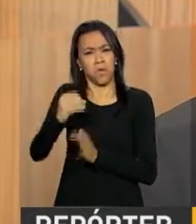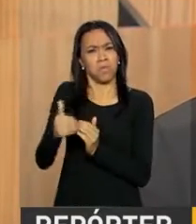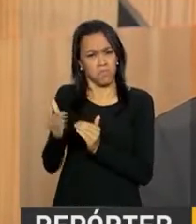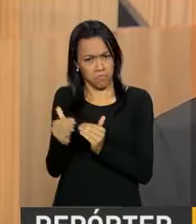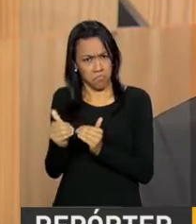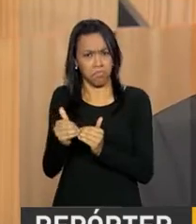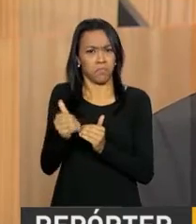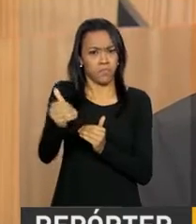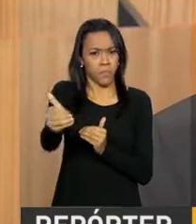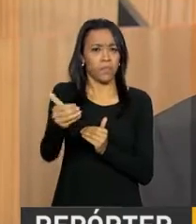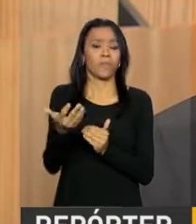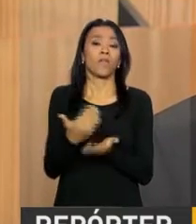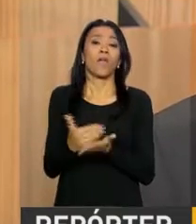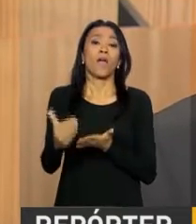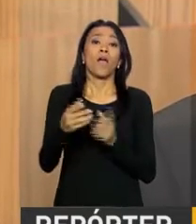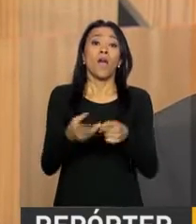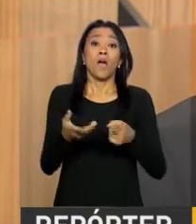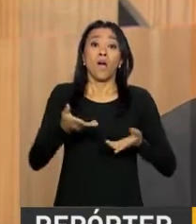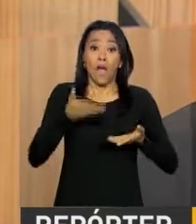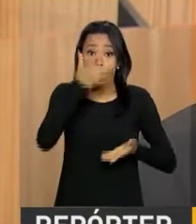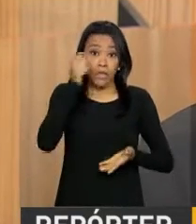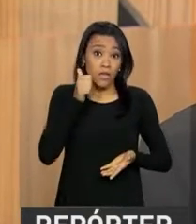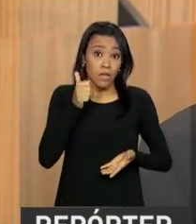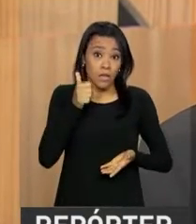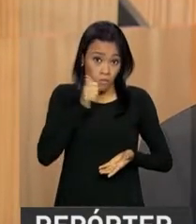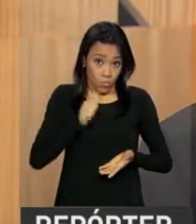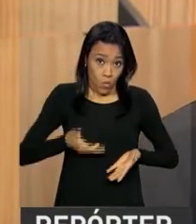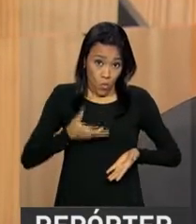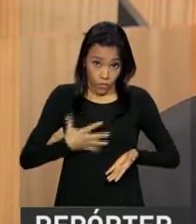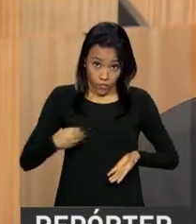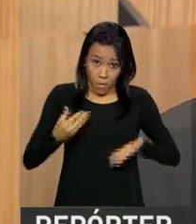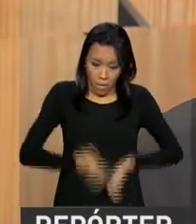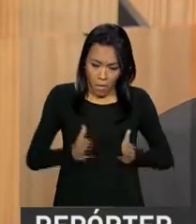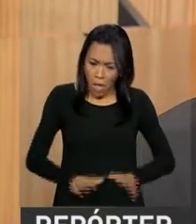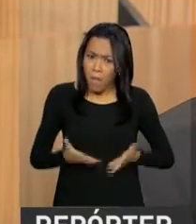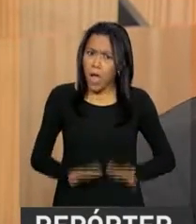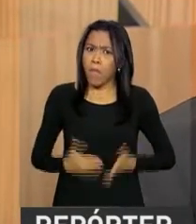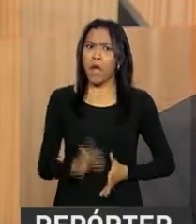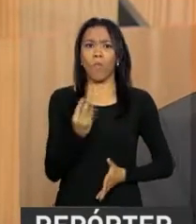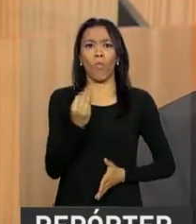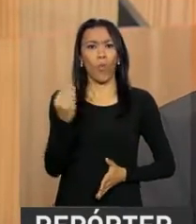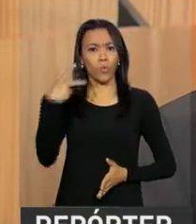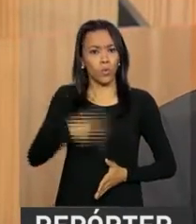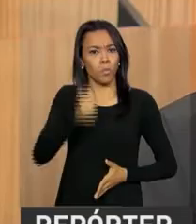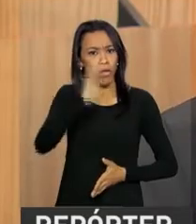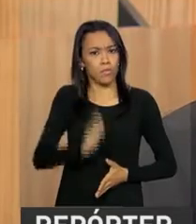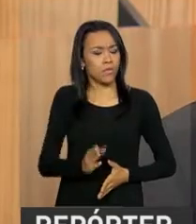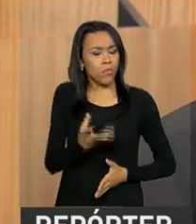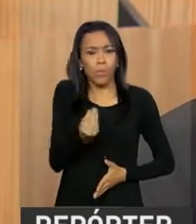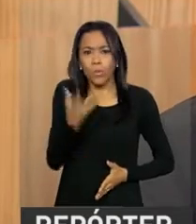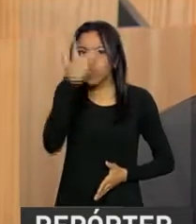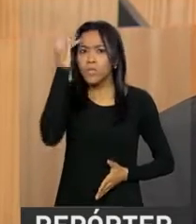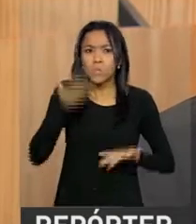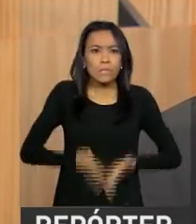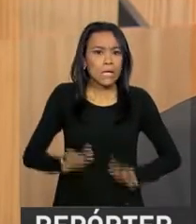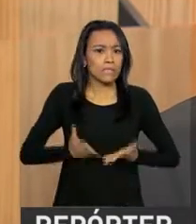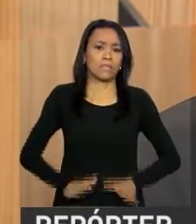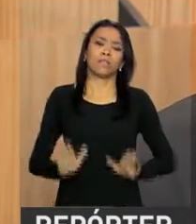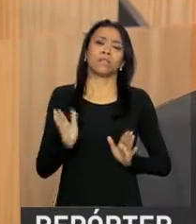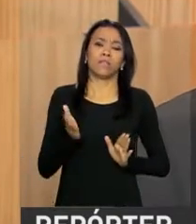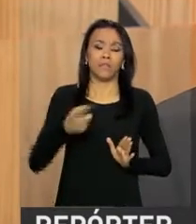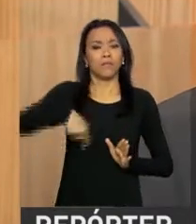a taxa de natalidade do brasil é muito alta e então nasceu muitas pessoas a